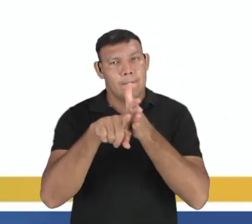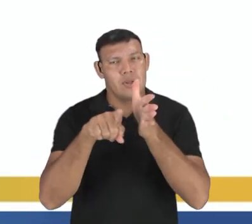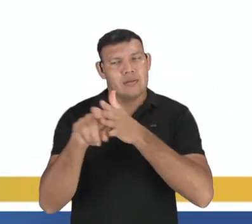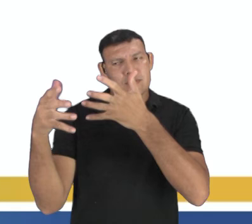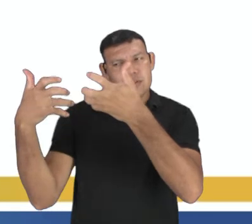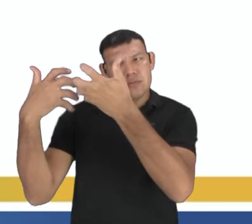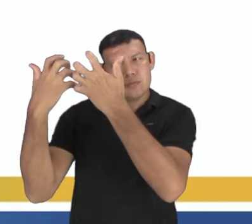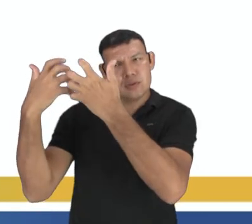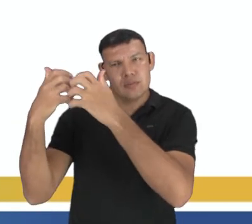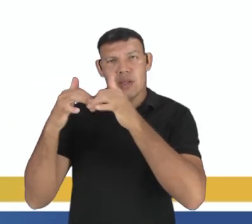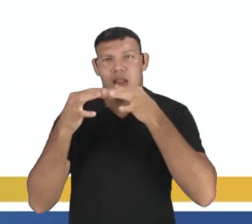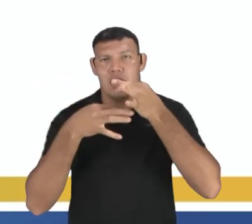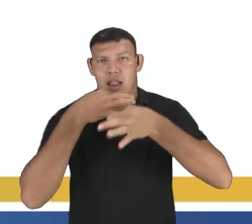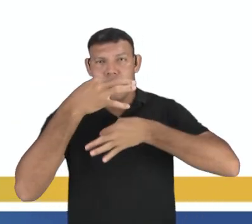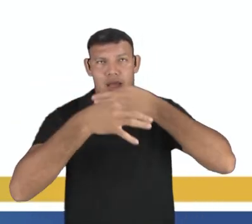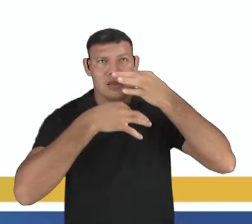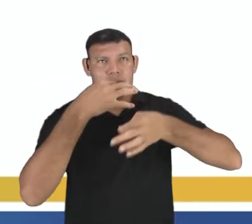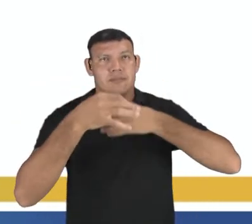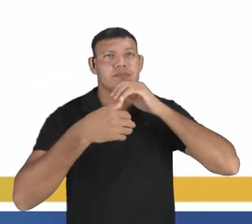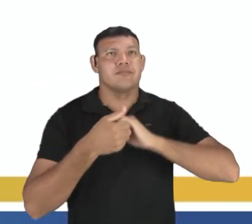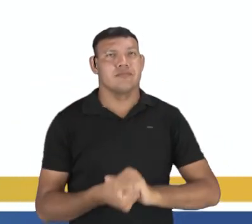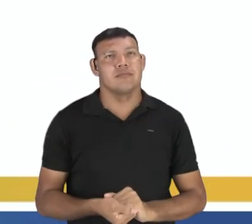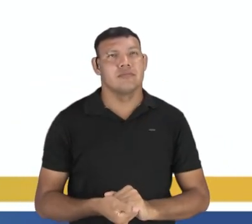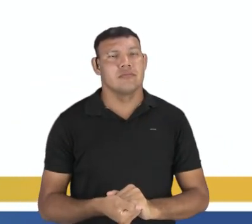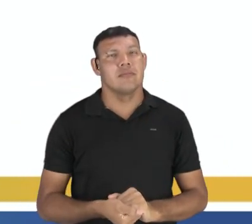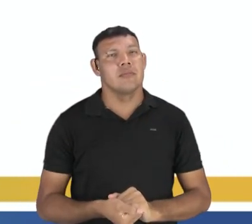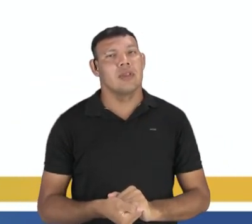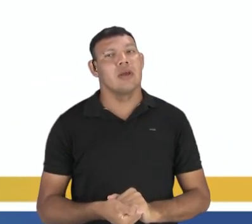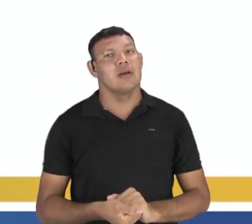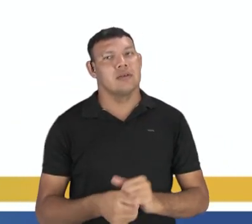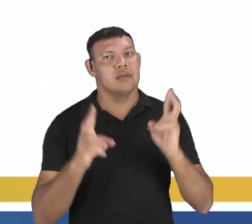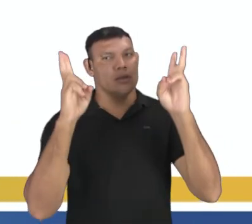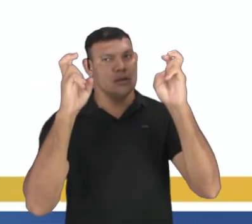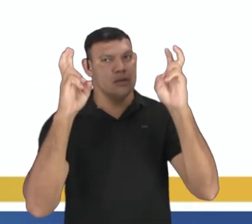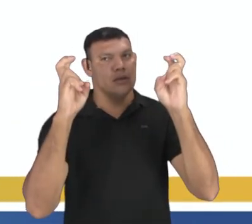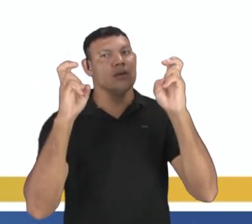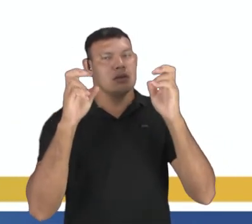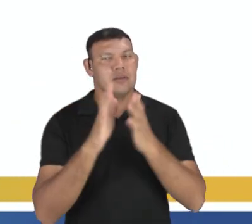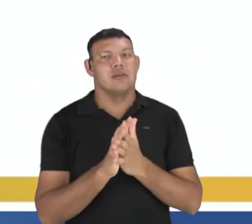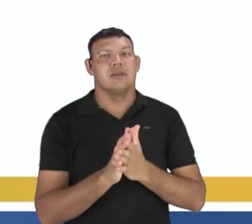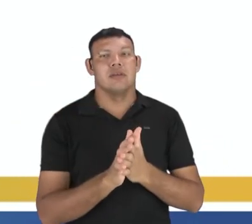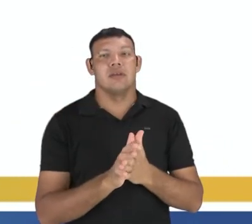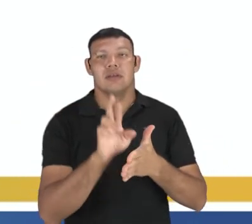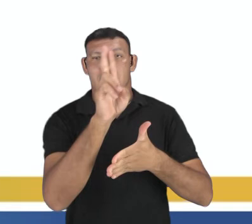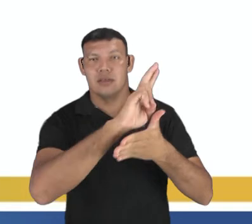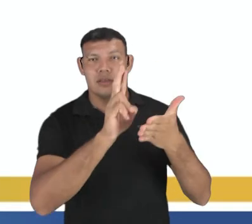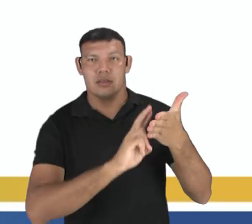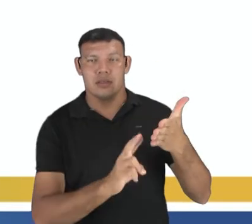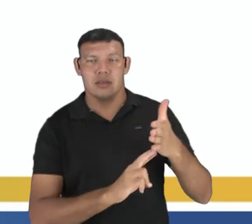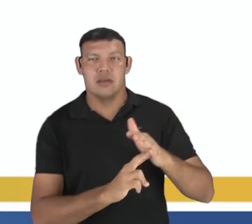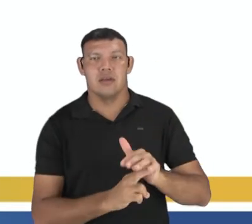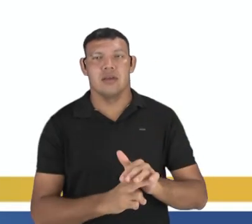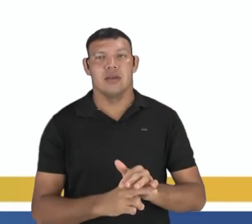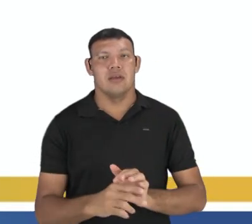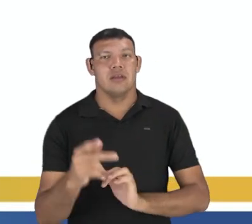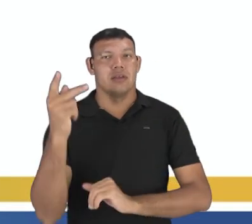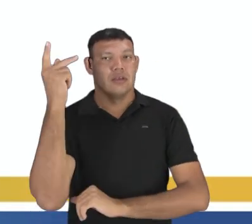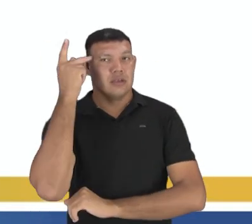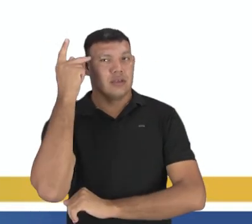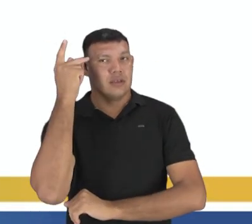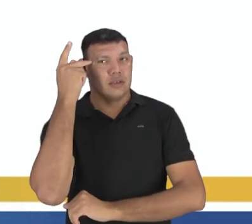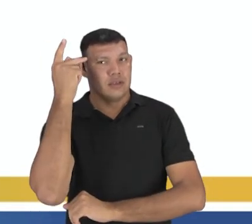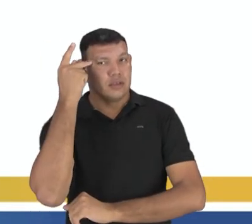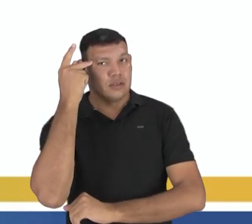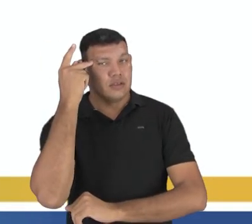a filosofia tem muito a contribuir, foi o tema da redação da FUVEST, o vestibular da USP, uma universidade pública brasileira com grande